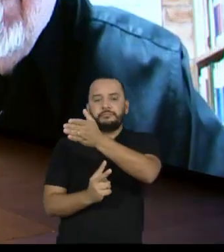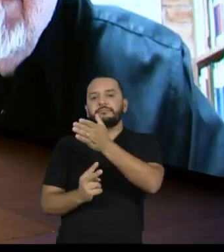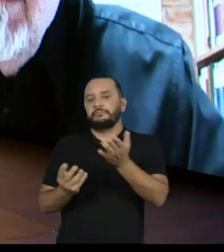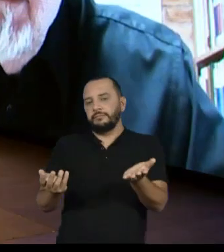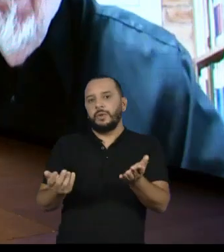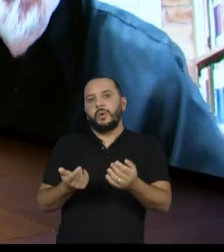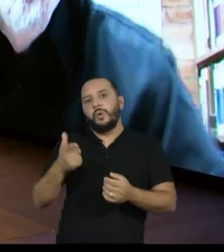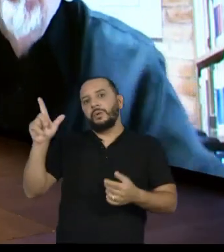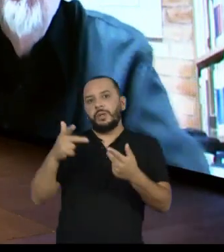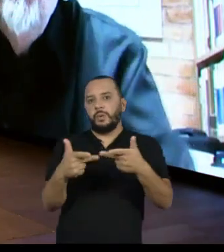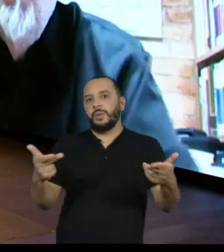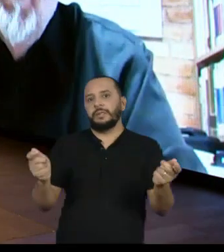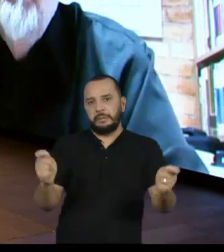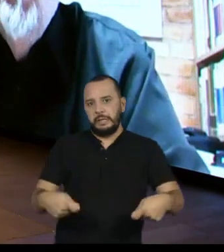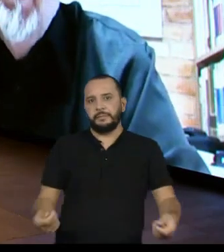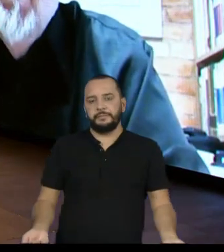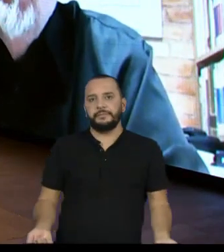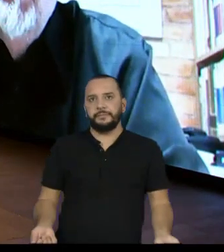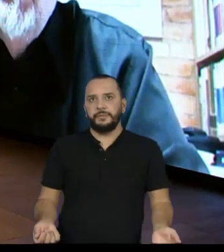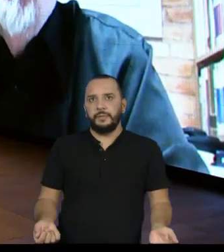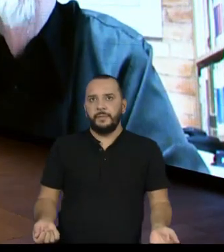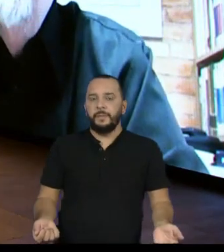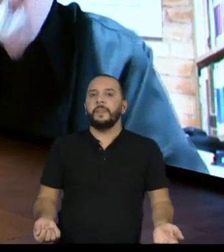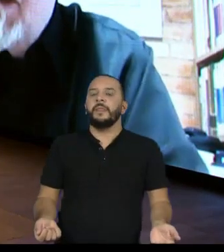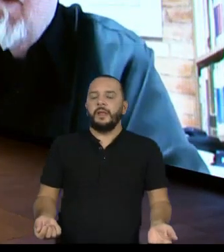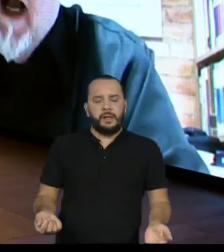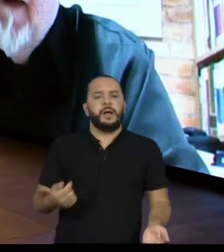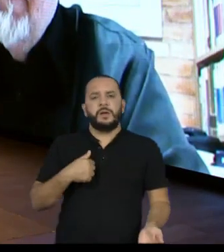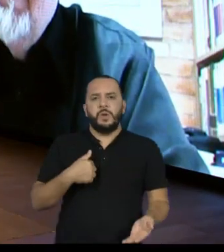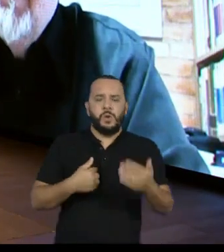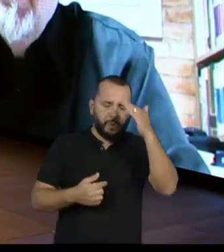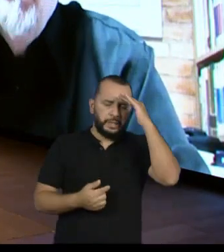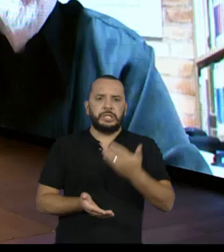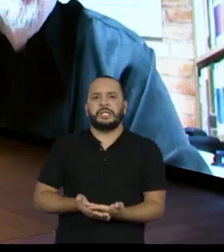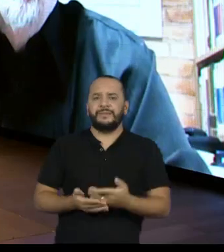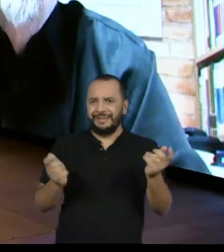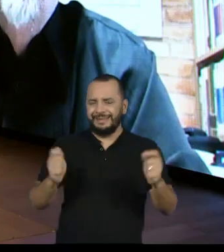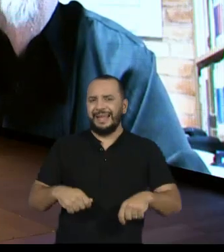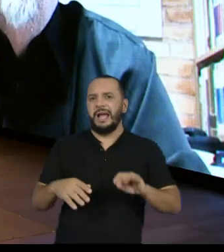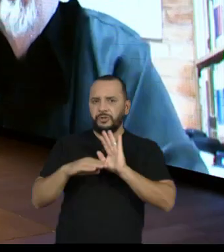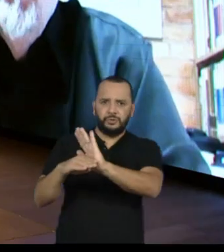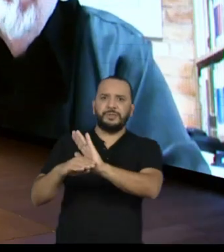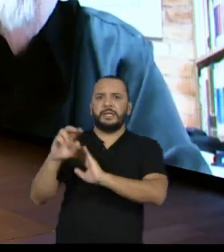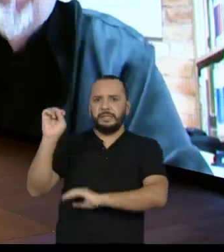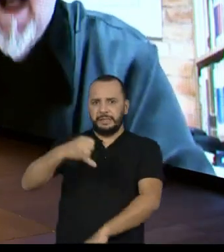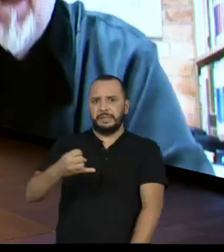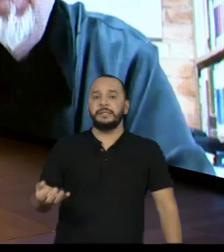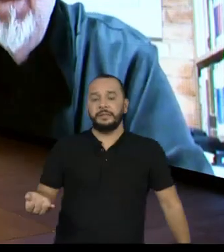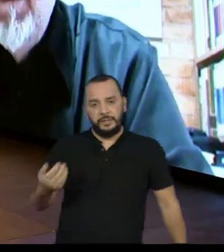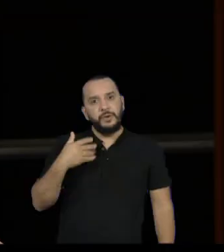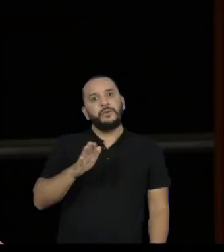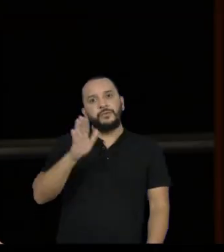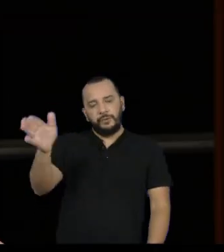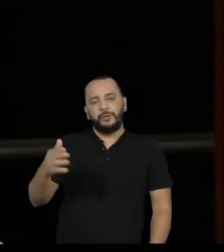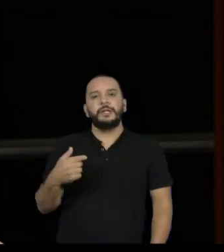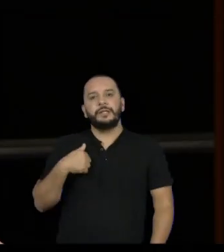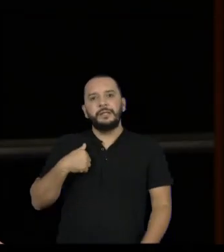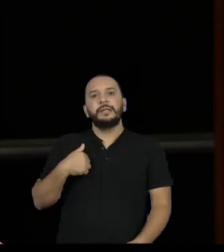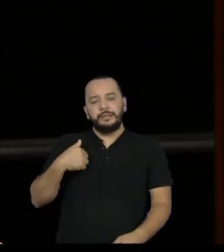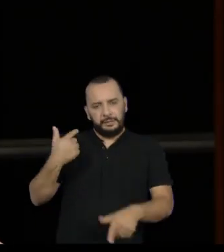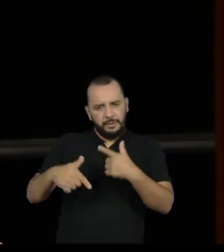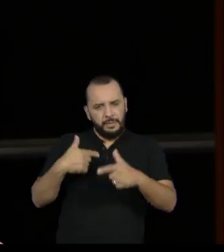dar um jeito nessa vida. Eu posso fazer as duas coisas. Eu não vou largar nunca o teatro, mas eu posso fazer as